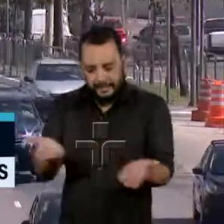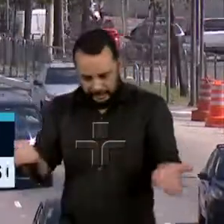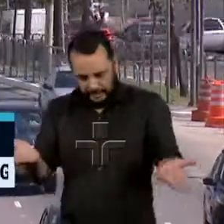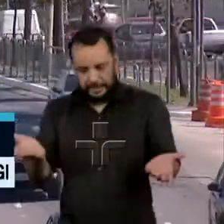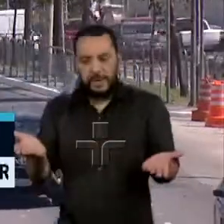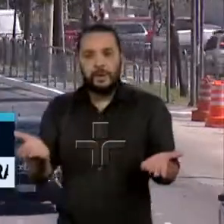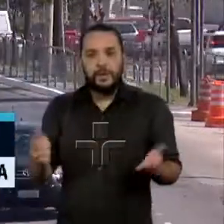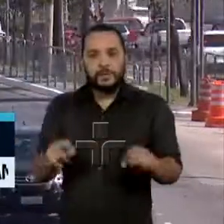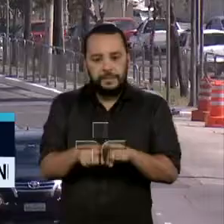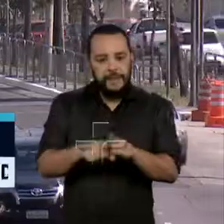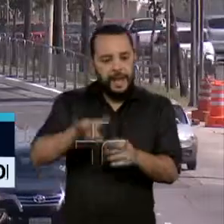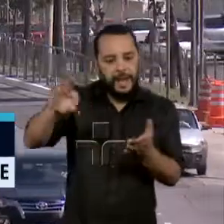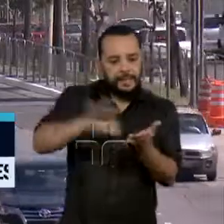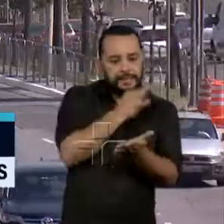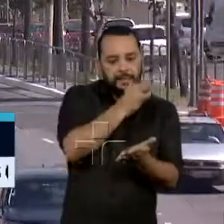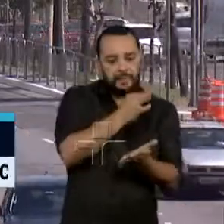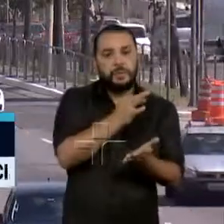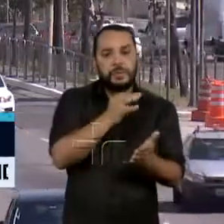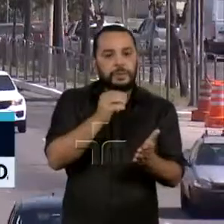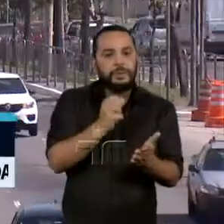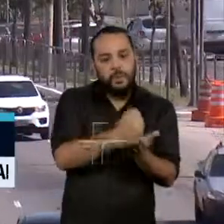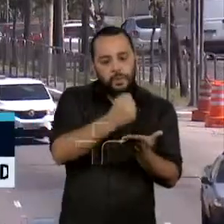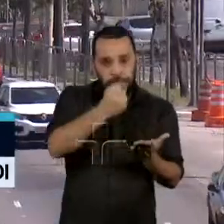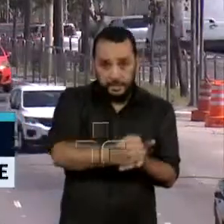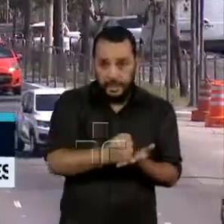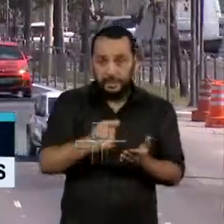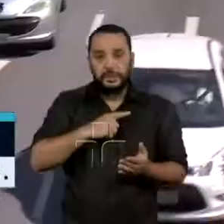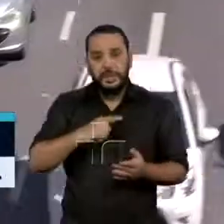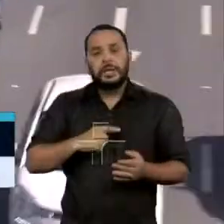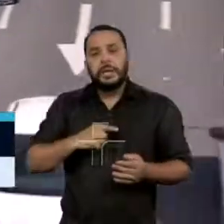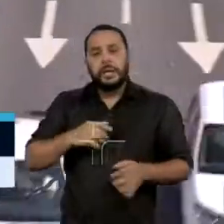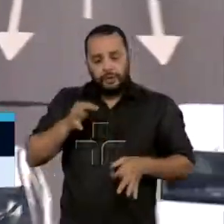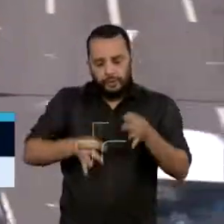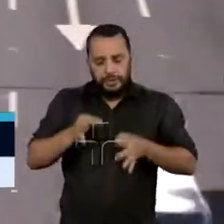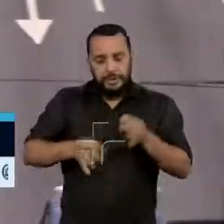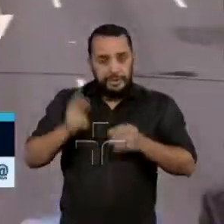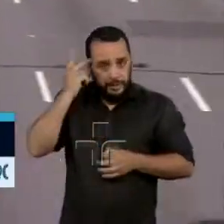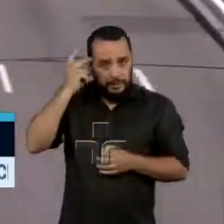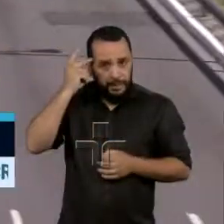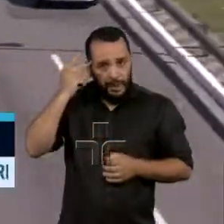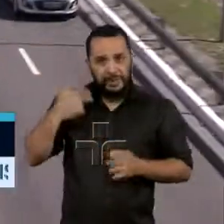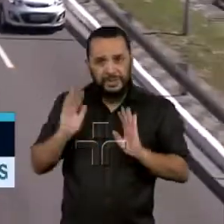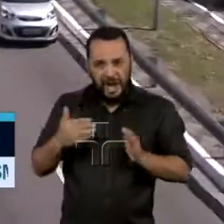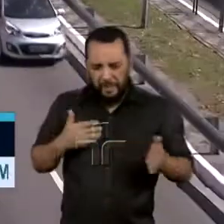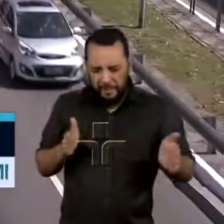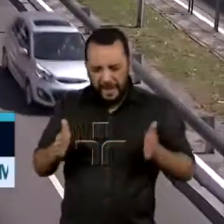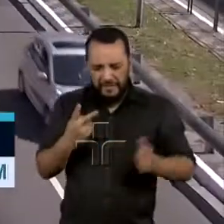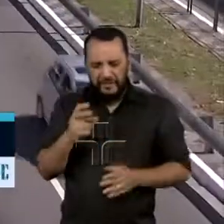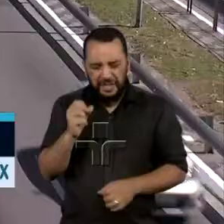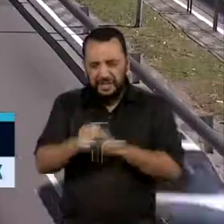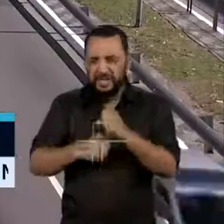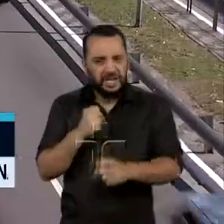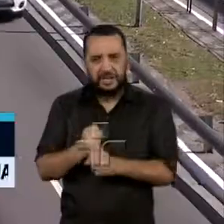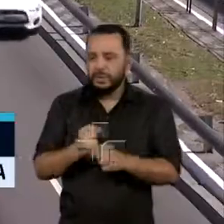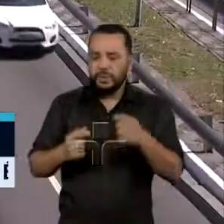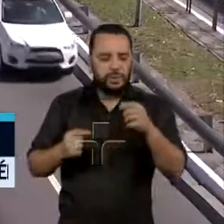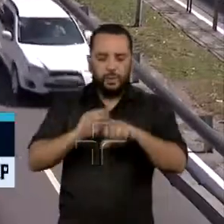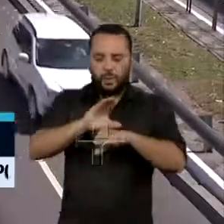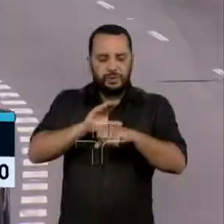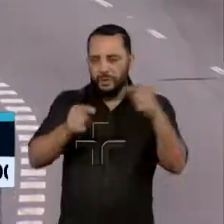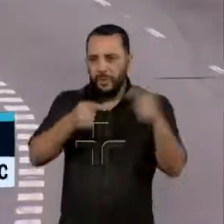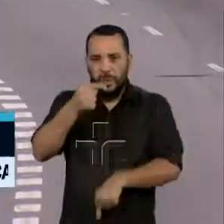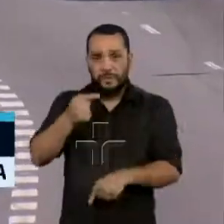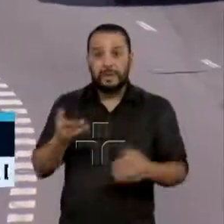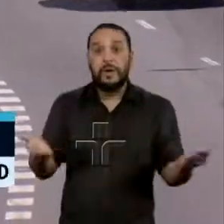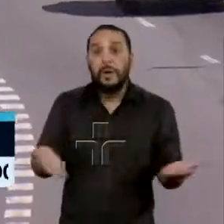a assinatura dos contratos, o Tribunal de Justiça de São Paulo declarou inconstitucional o prazo de 20 anos. Atualmente, o sistema